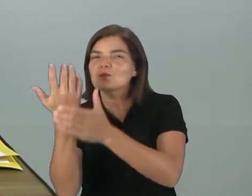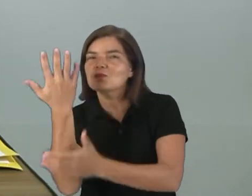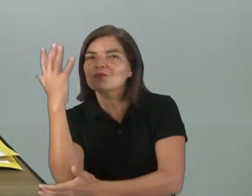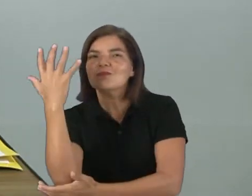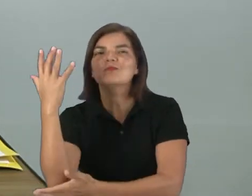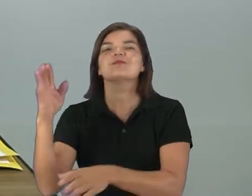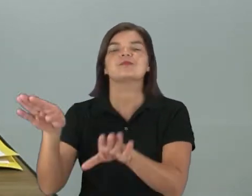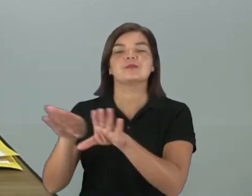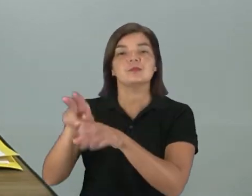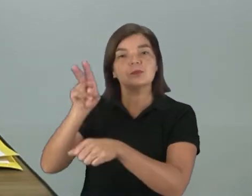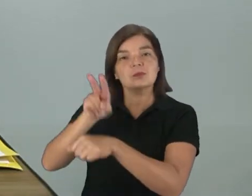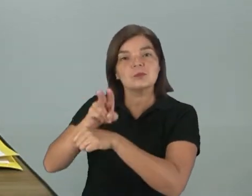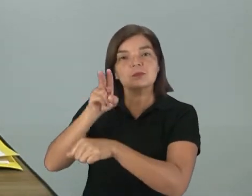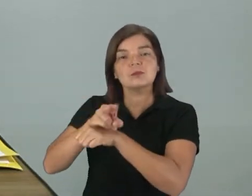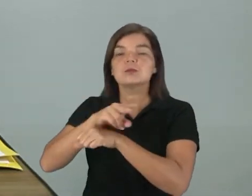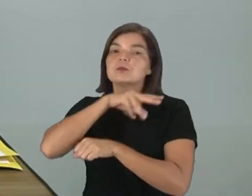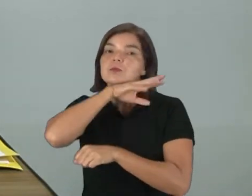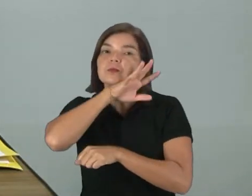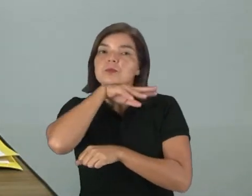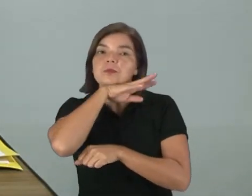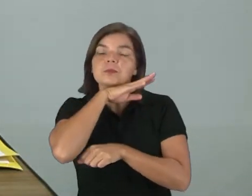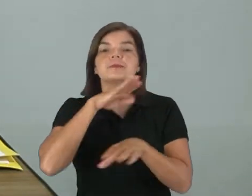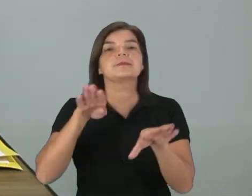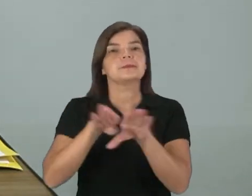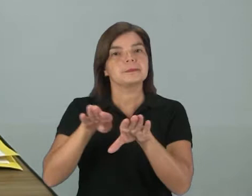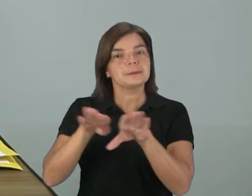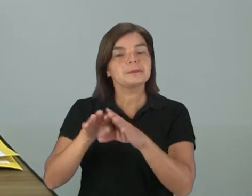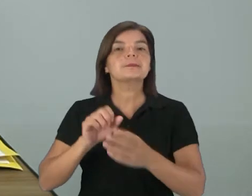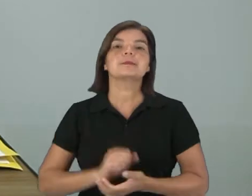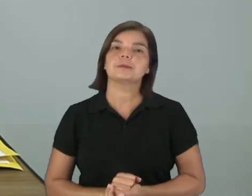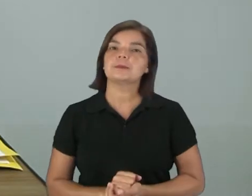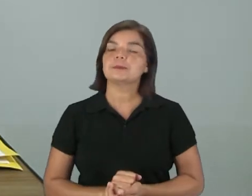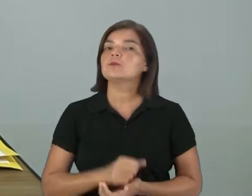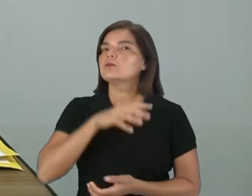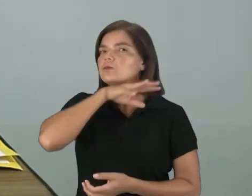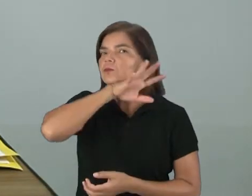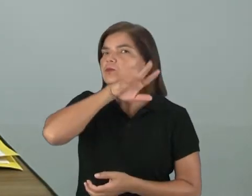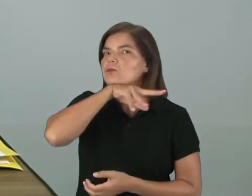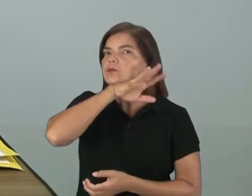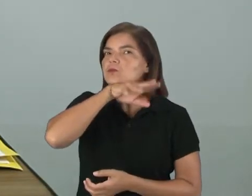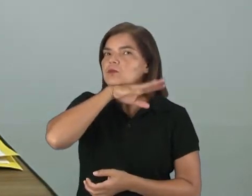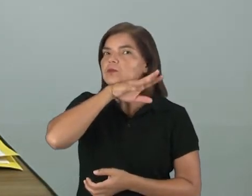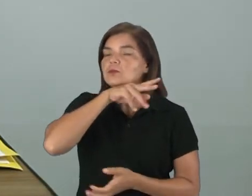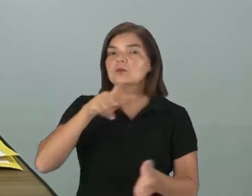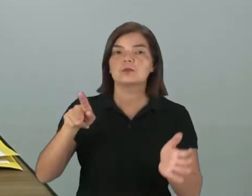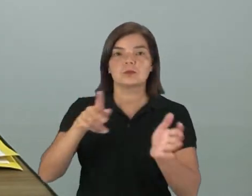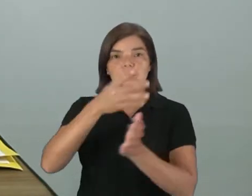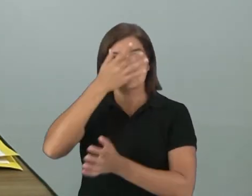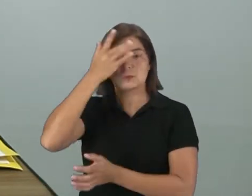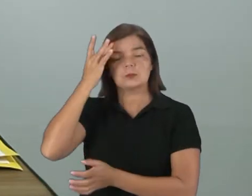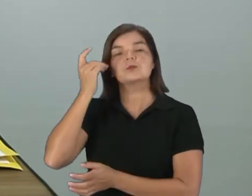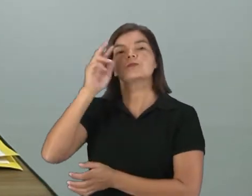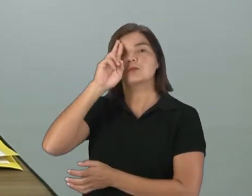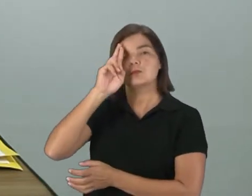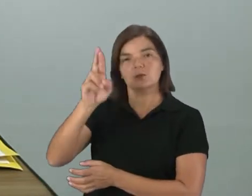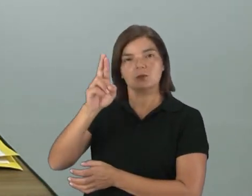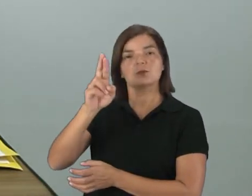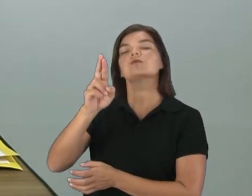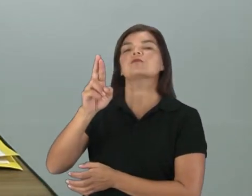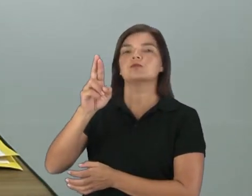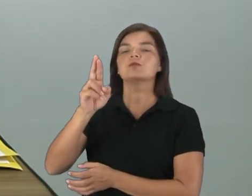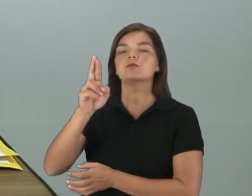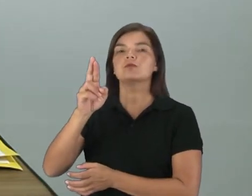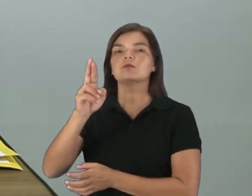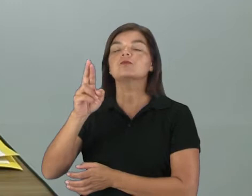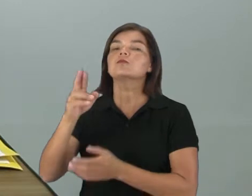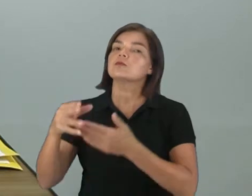com a criação dos animais, e ali os animais, eles os proprietários encaminham,